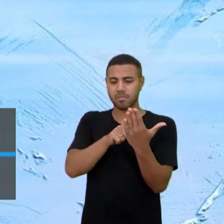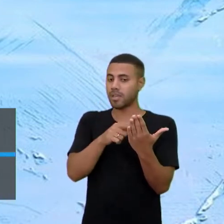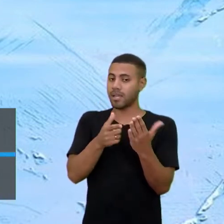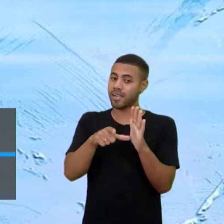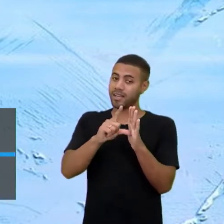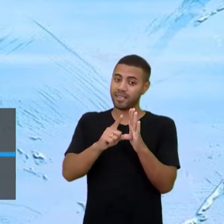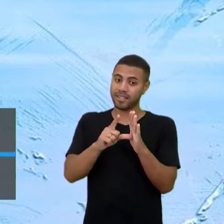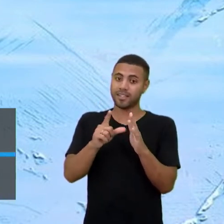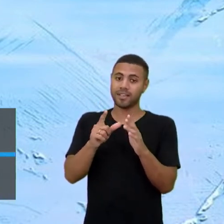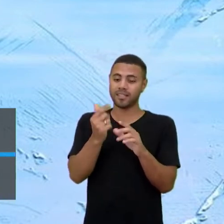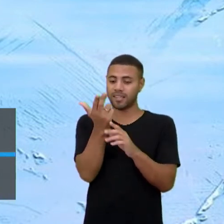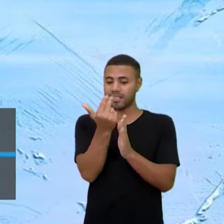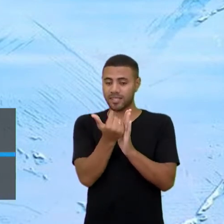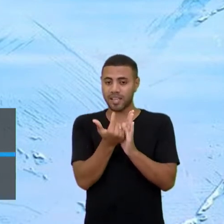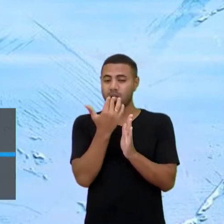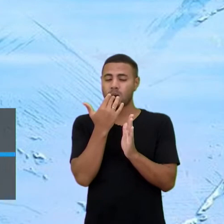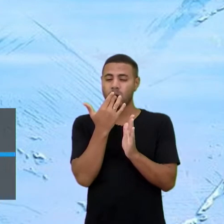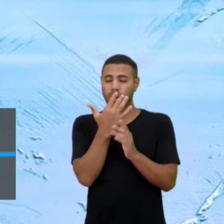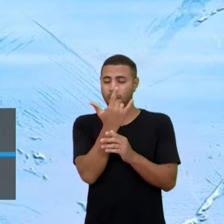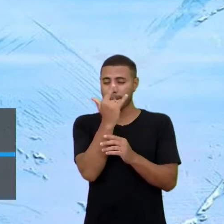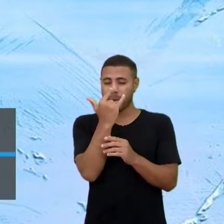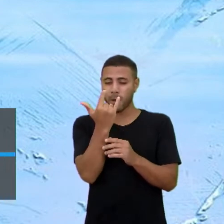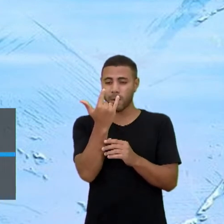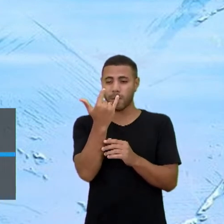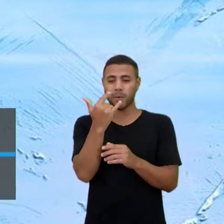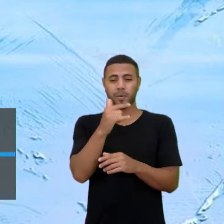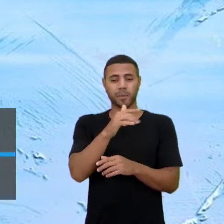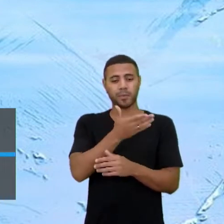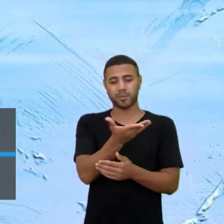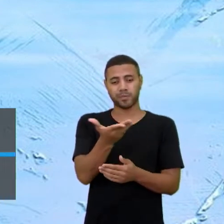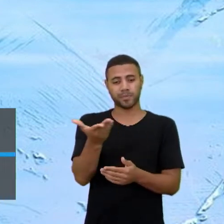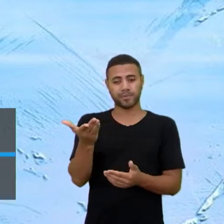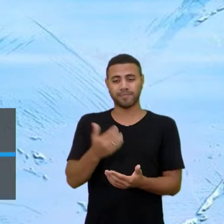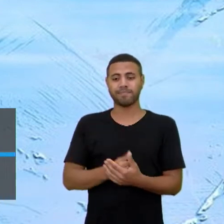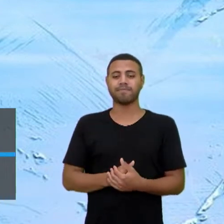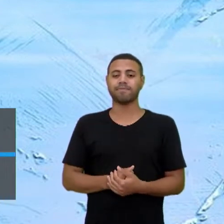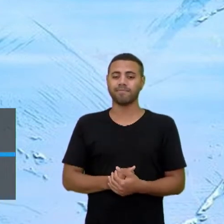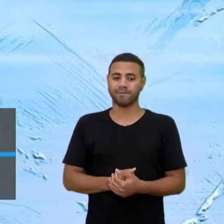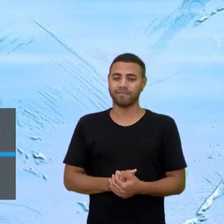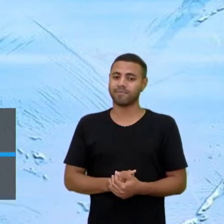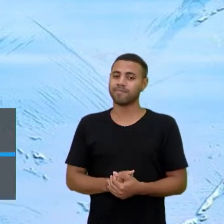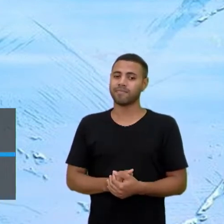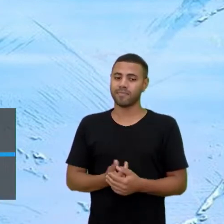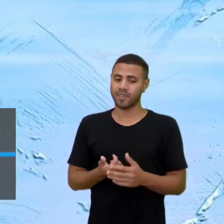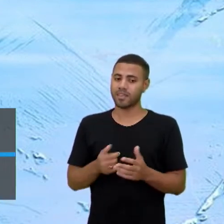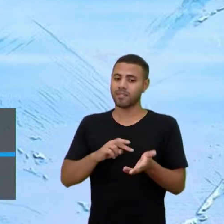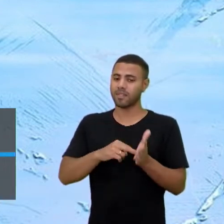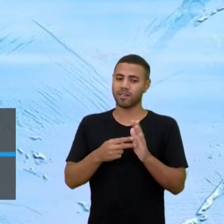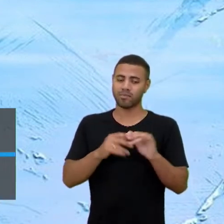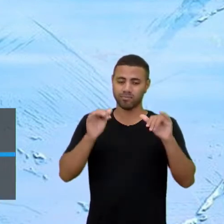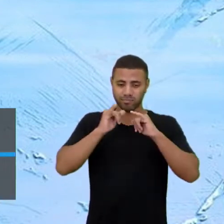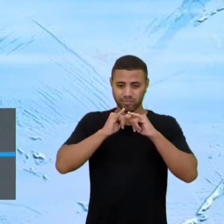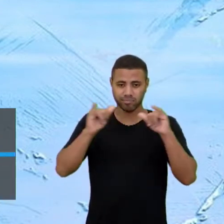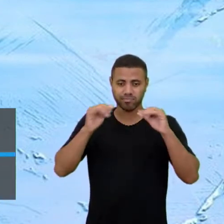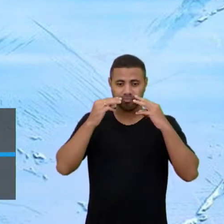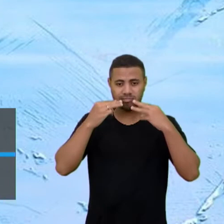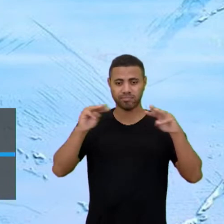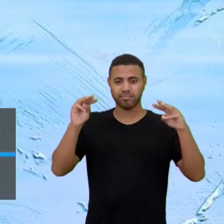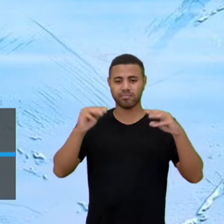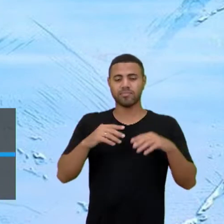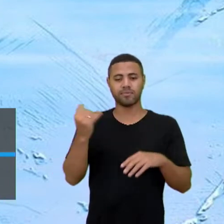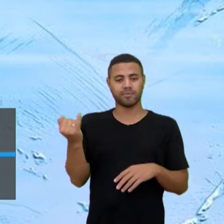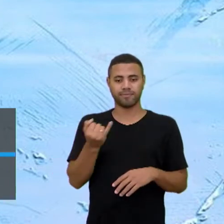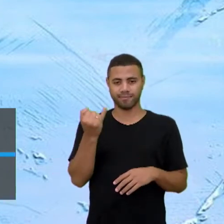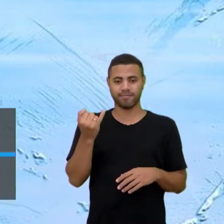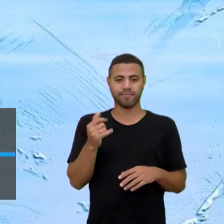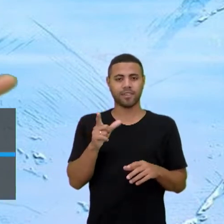no design, a cor, a forma, tudo ali para atrair, né? E isso é o papel do web design, design de jogos, design ou